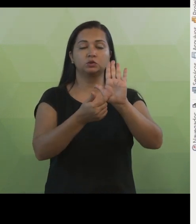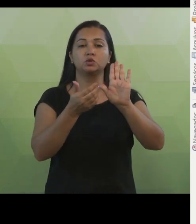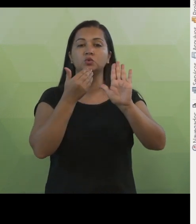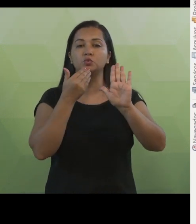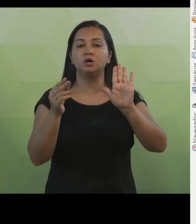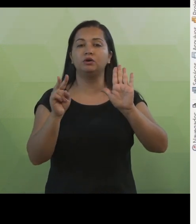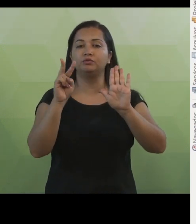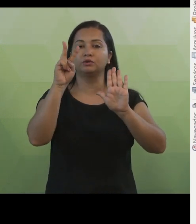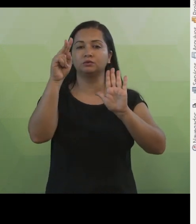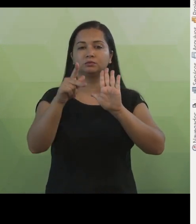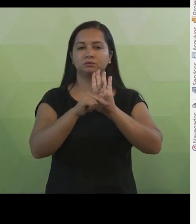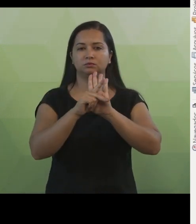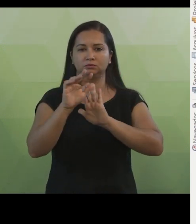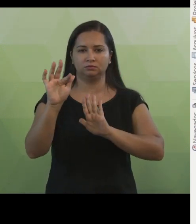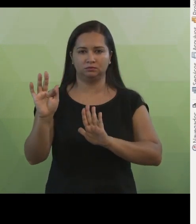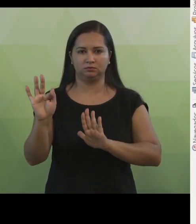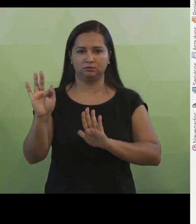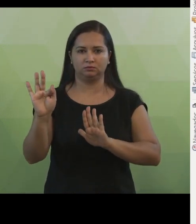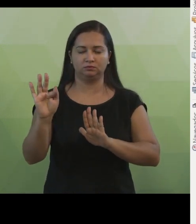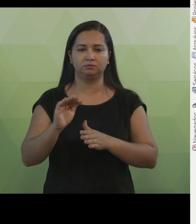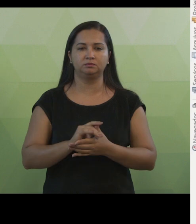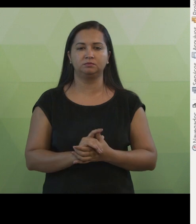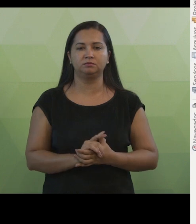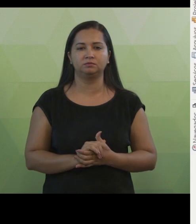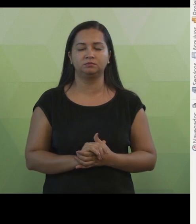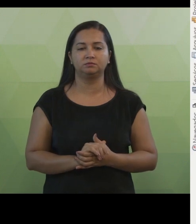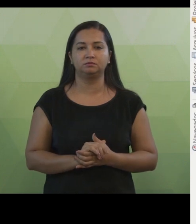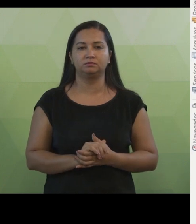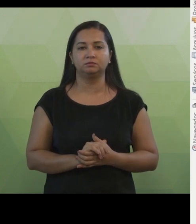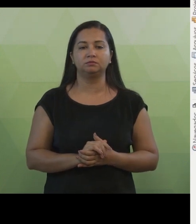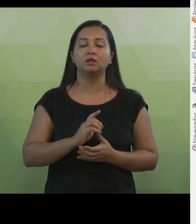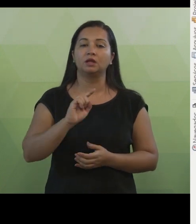Vamos ver qual o resultado disso.